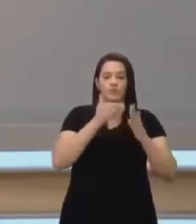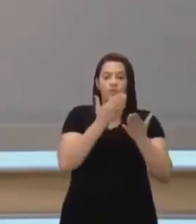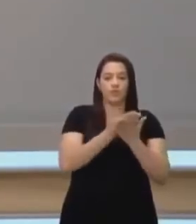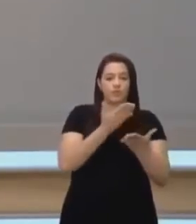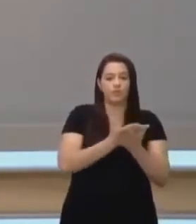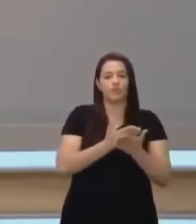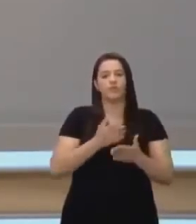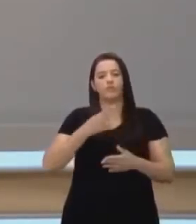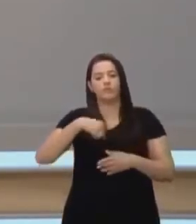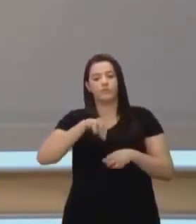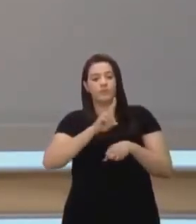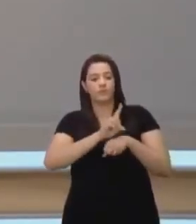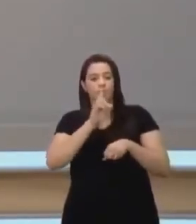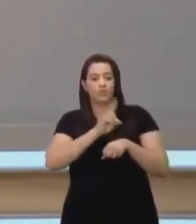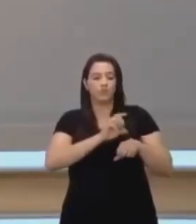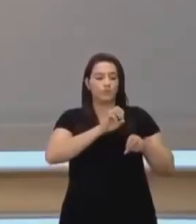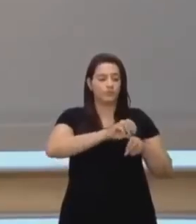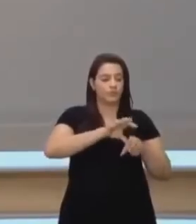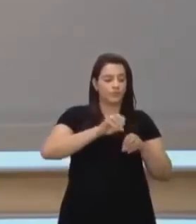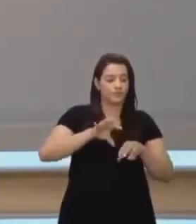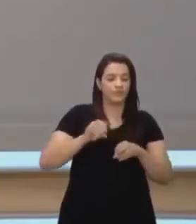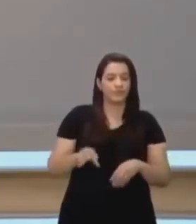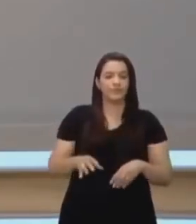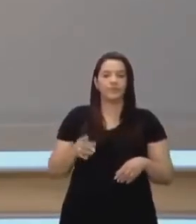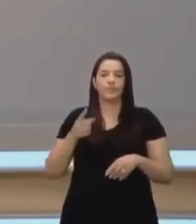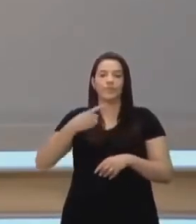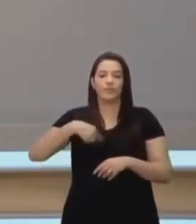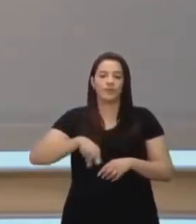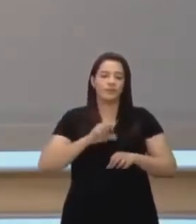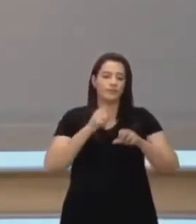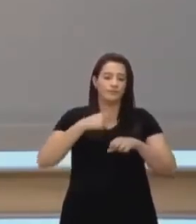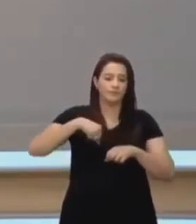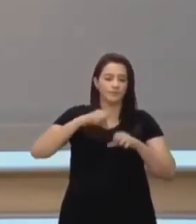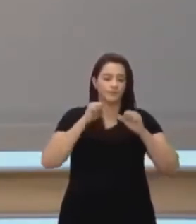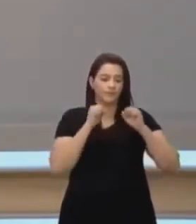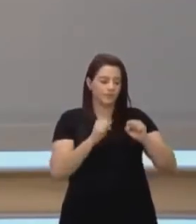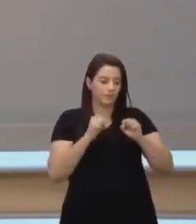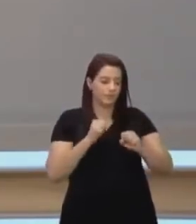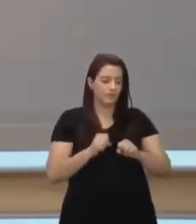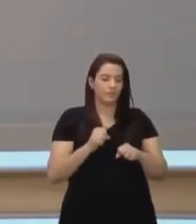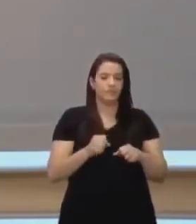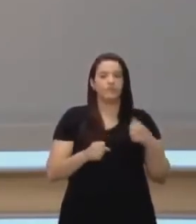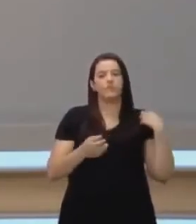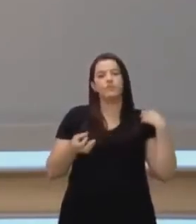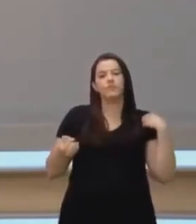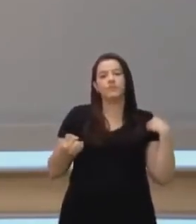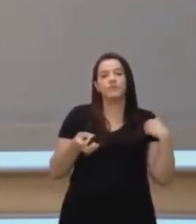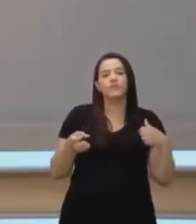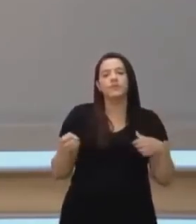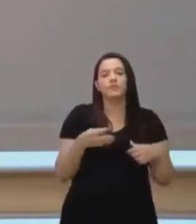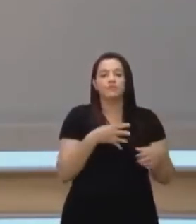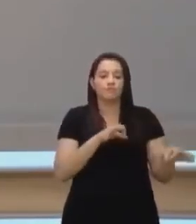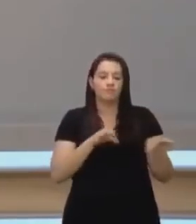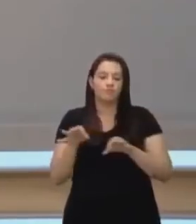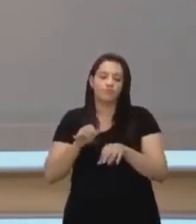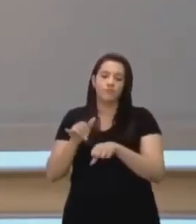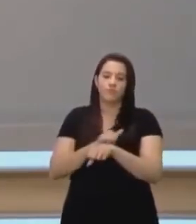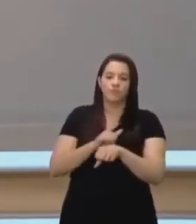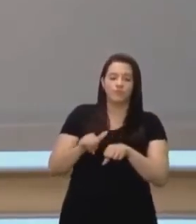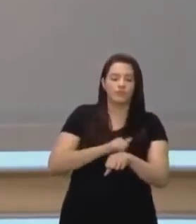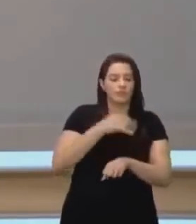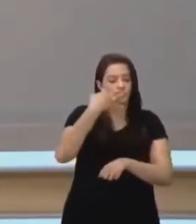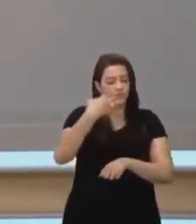escolares, né, enquanto diretores de ensino também, como a gente pode, né, construir planos assertivos,